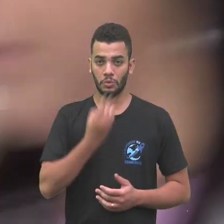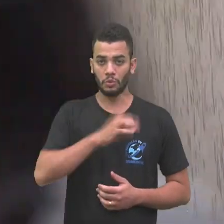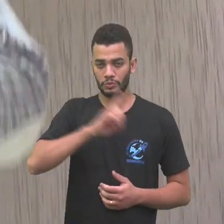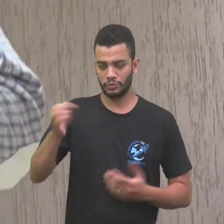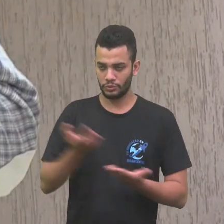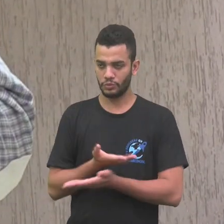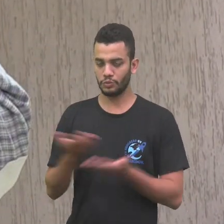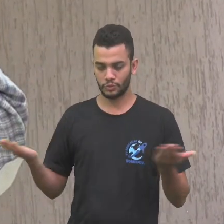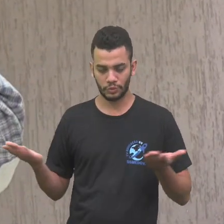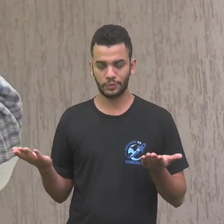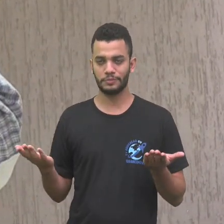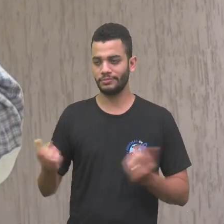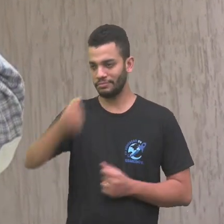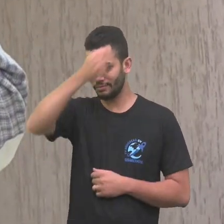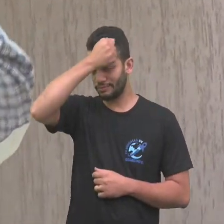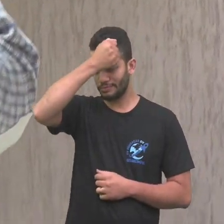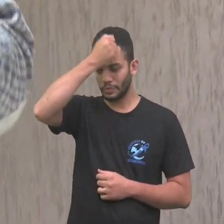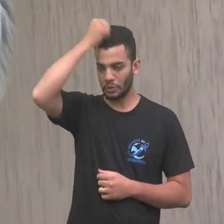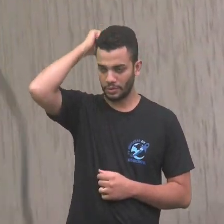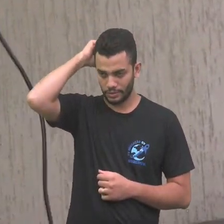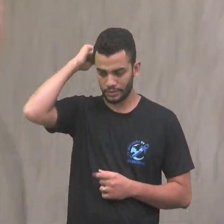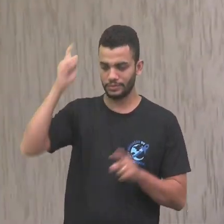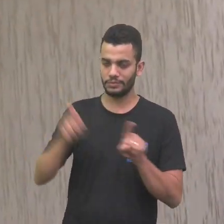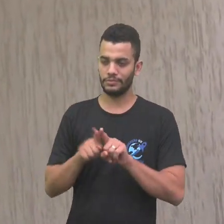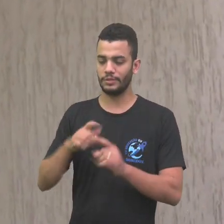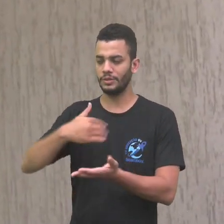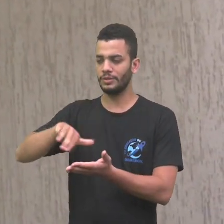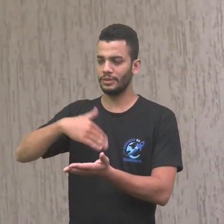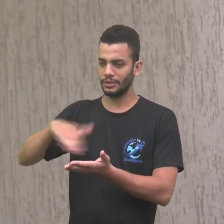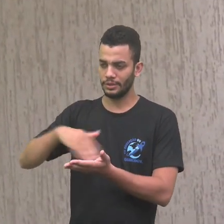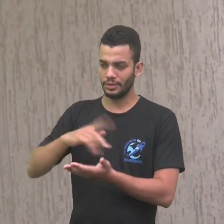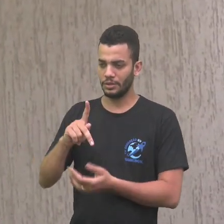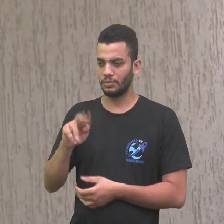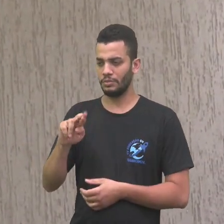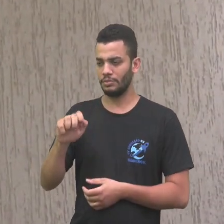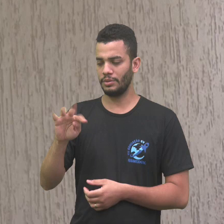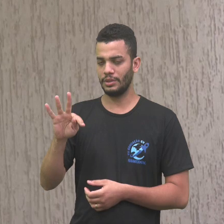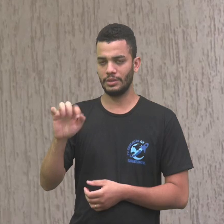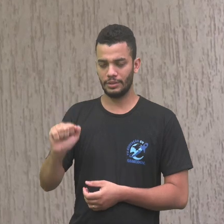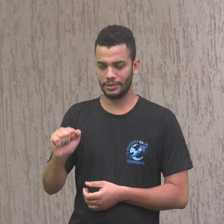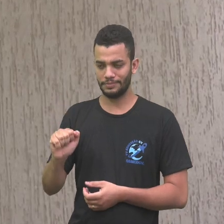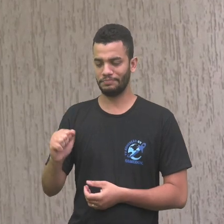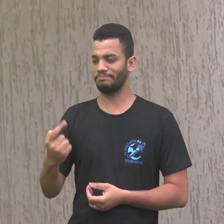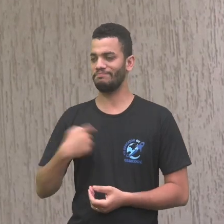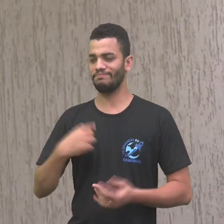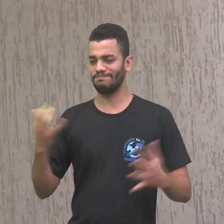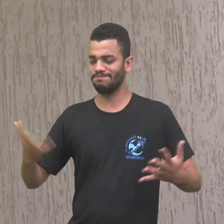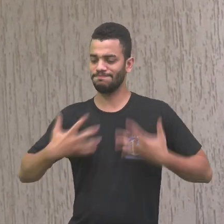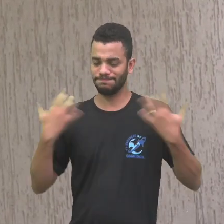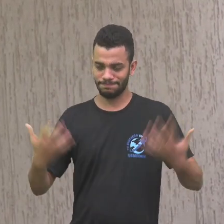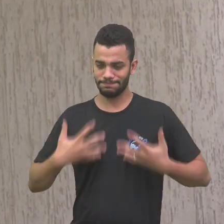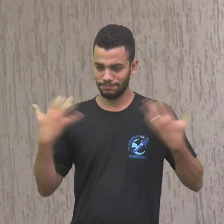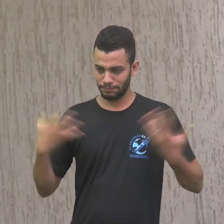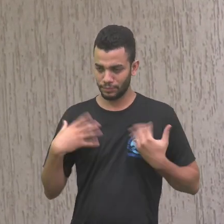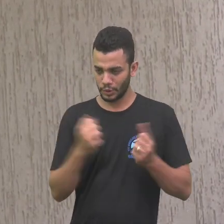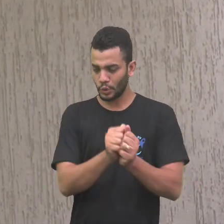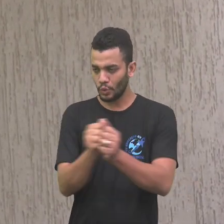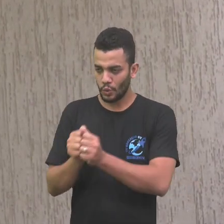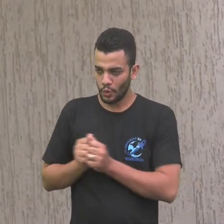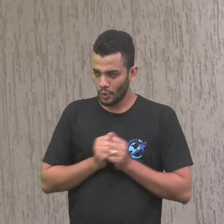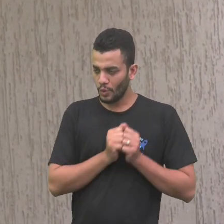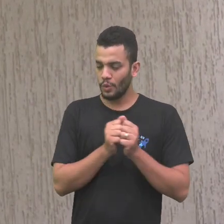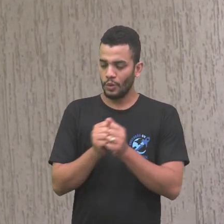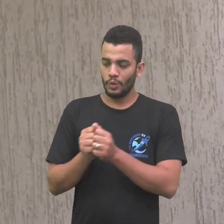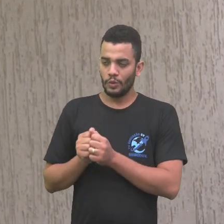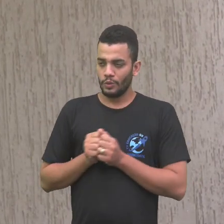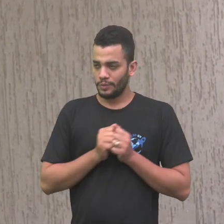Senhor prefeito, seu secretário, senhora Melissa, é uma alegria poder estar aqui representando o